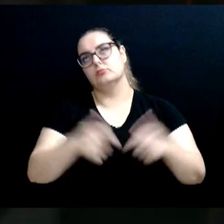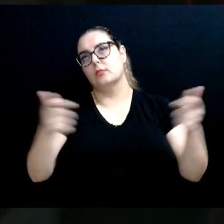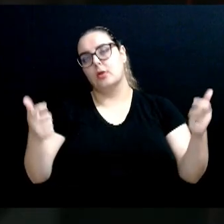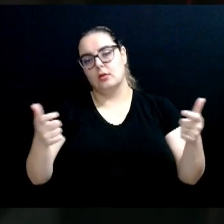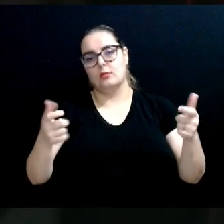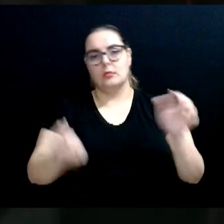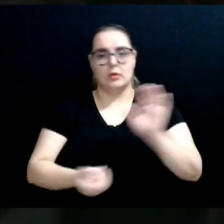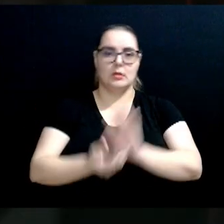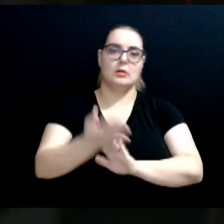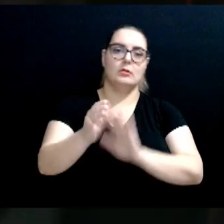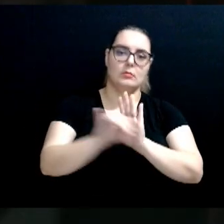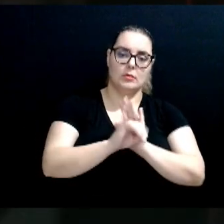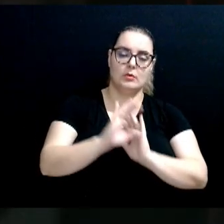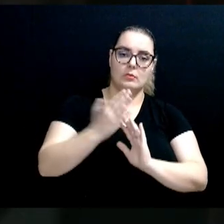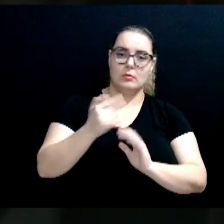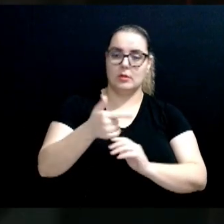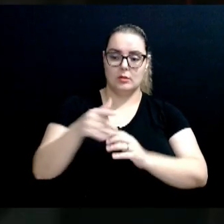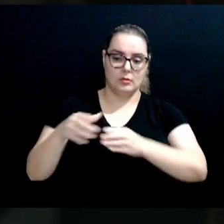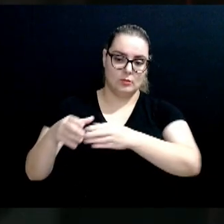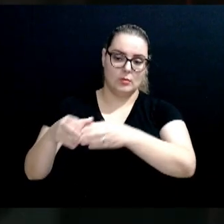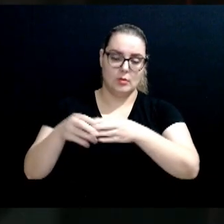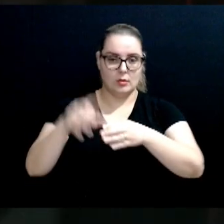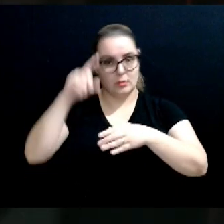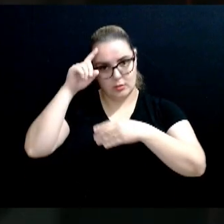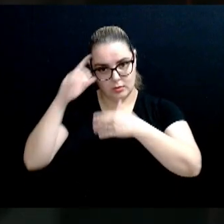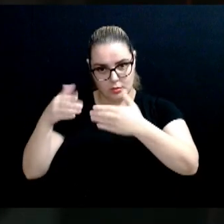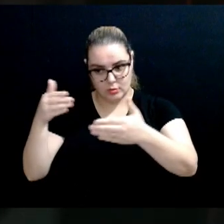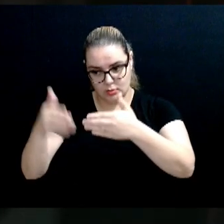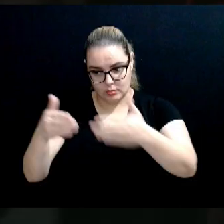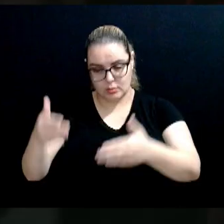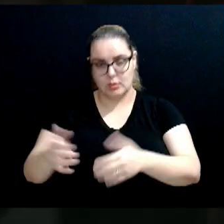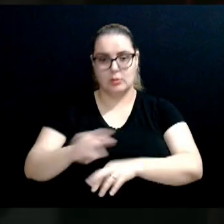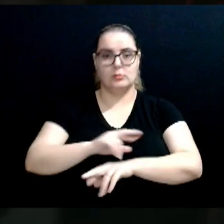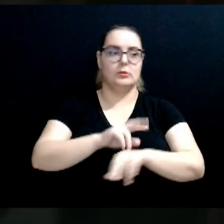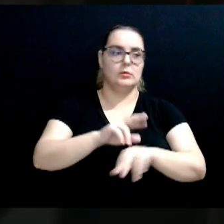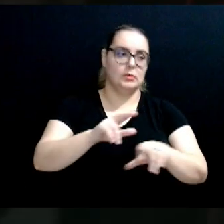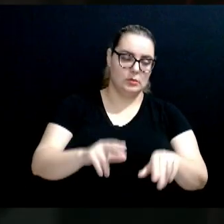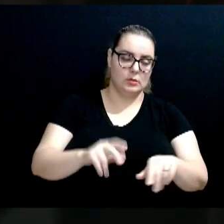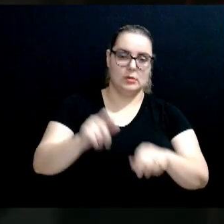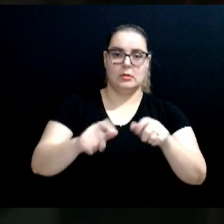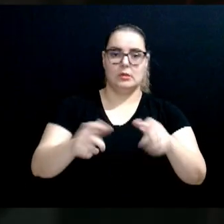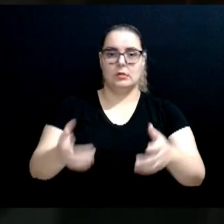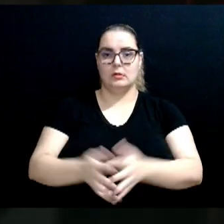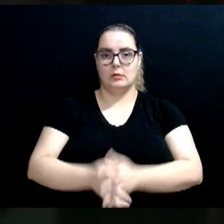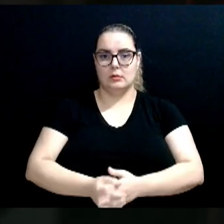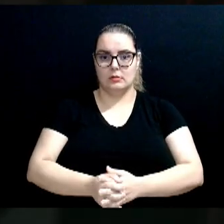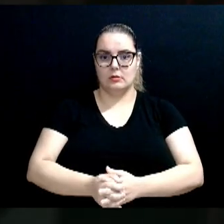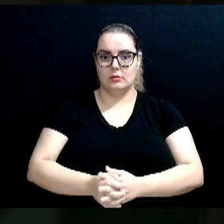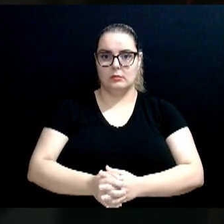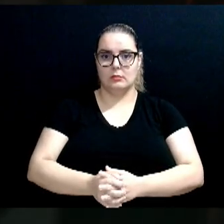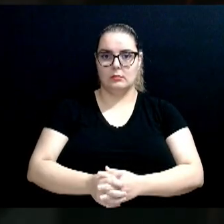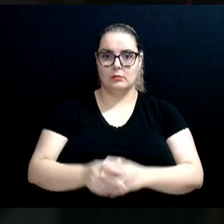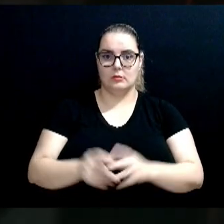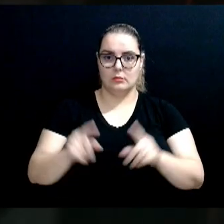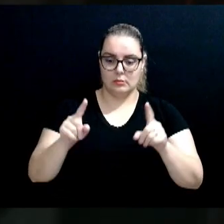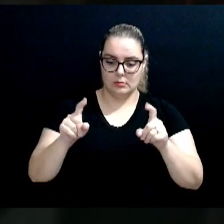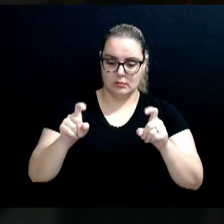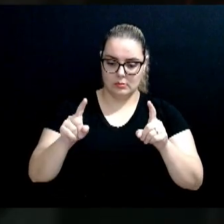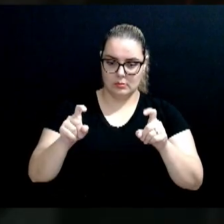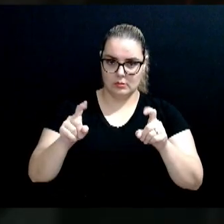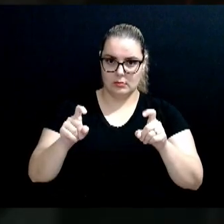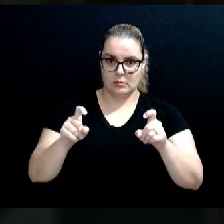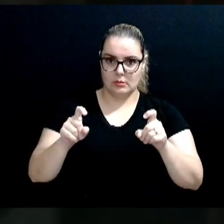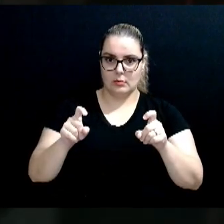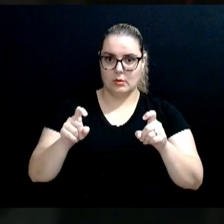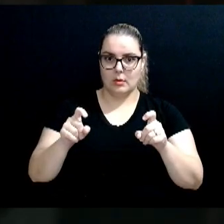a convivência diariamente com tantas ou outras pessoas, fica, entre aspas, tá, mais fácil